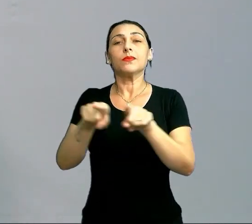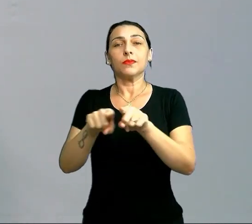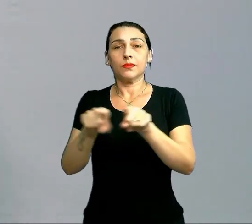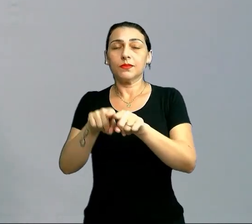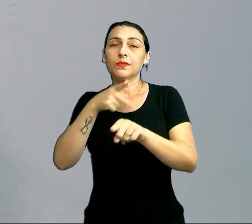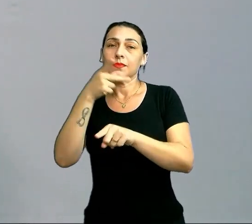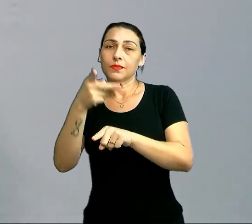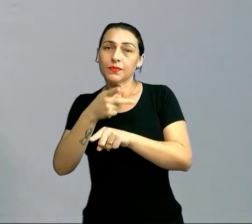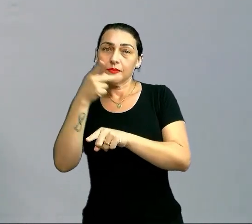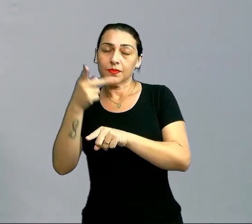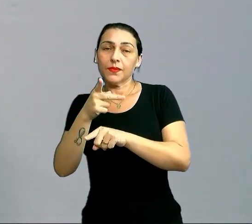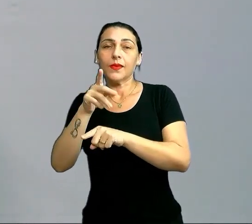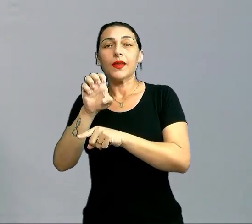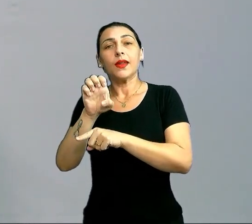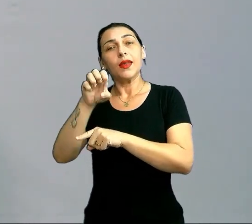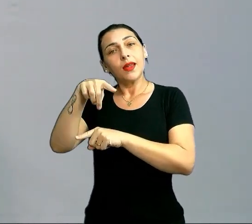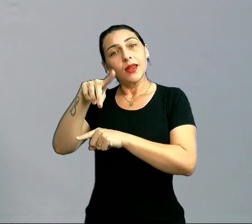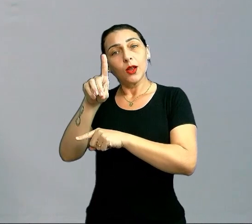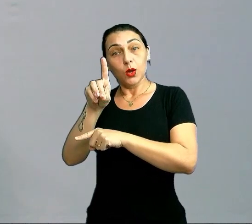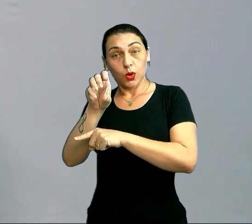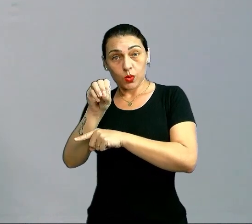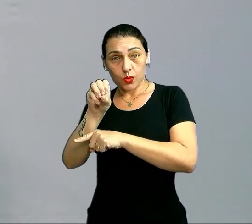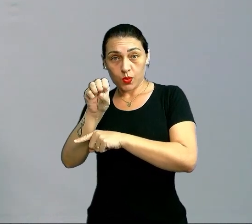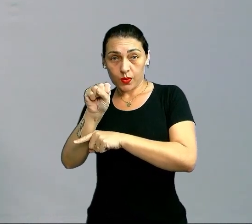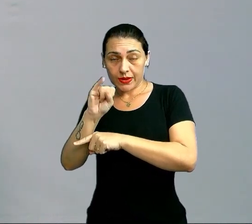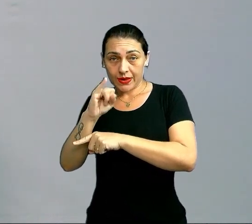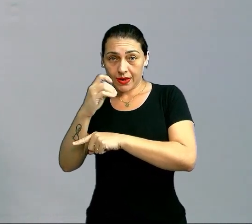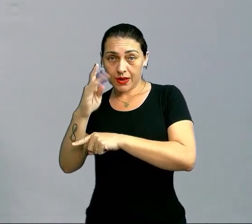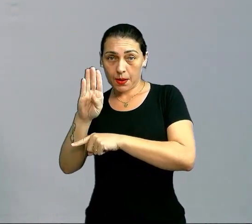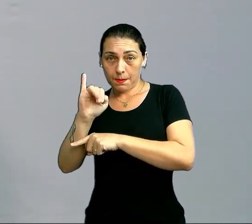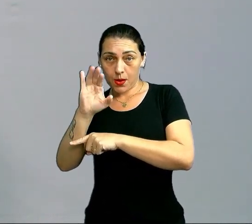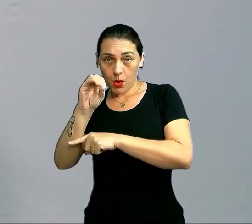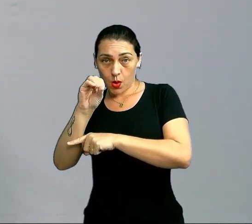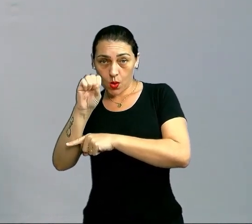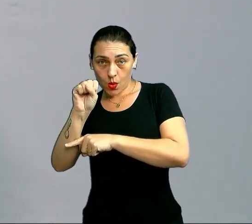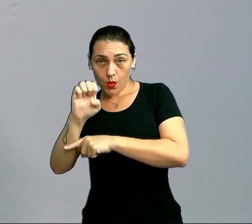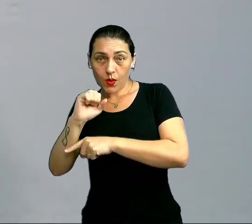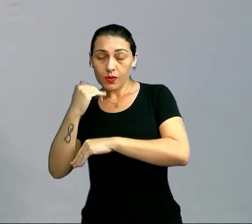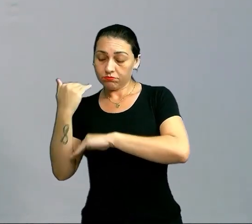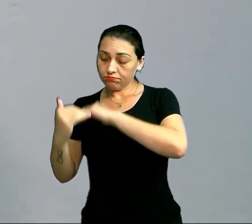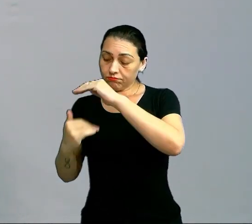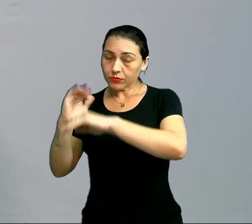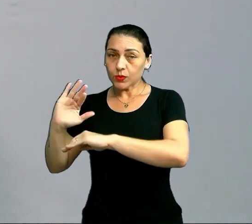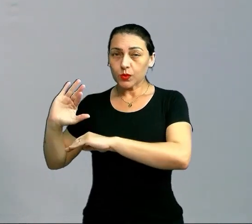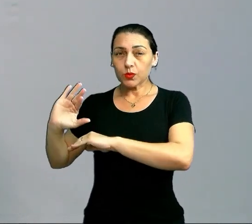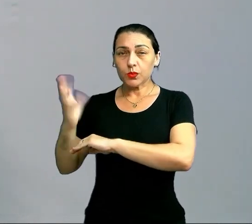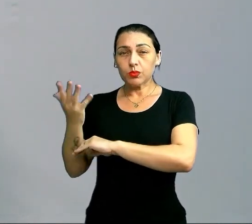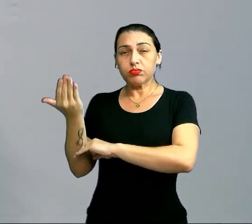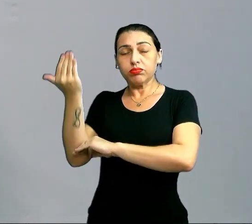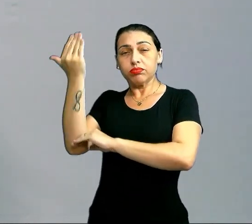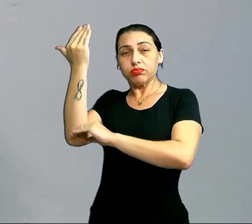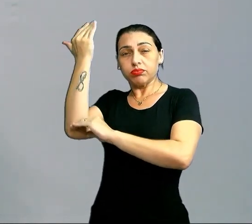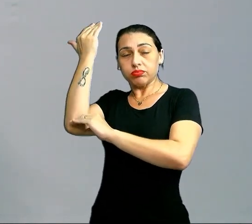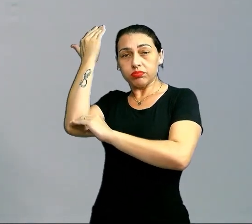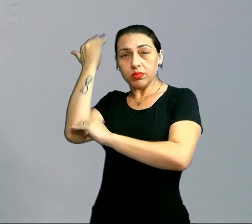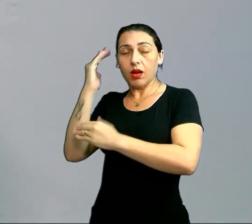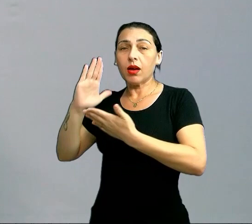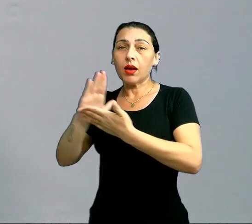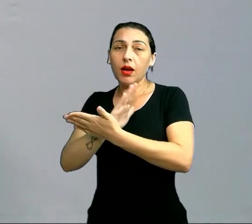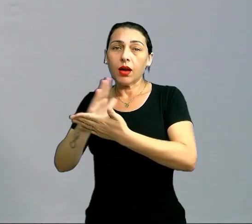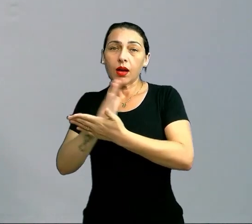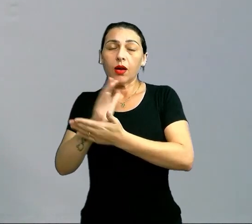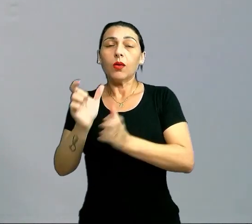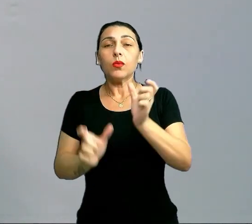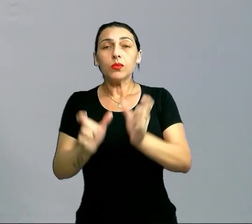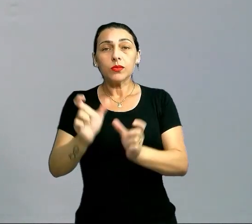falar da endossimbiose, aquele processo que ocorreu há milhares ou milhões de anos, em que alguns